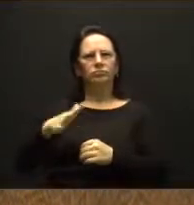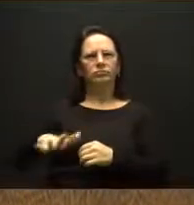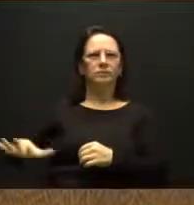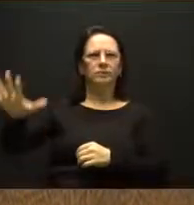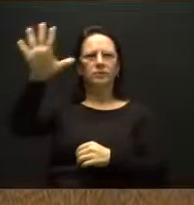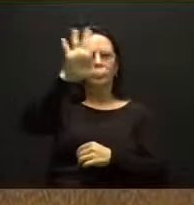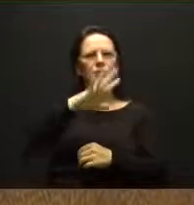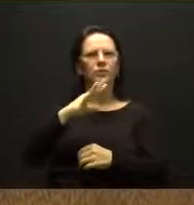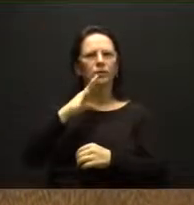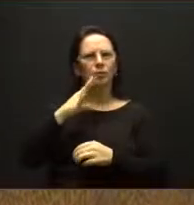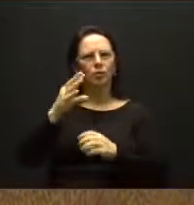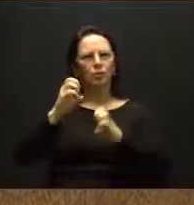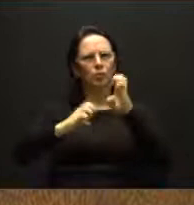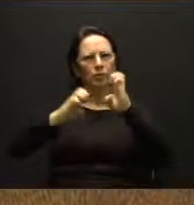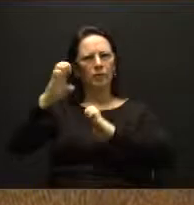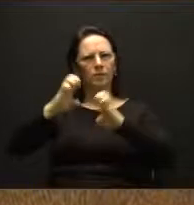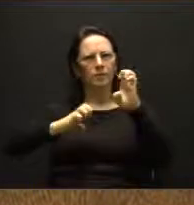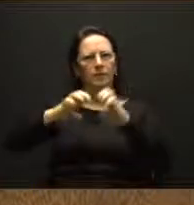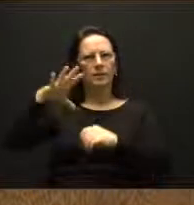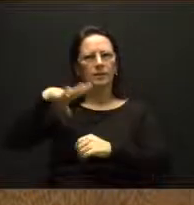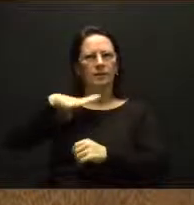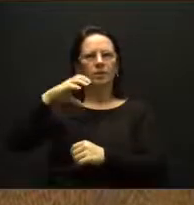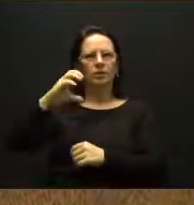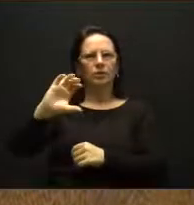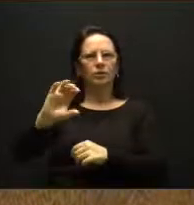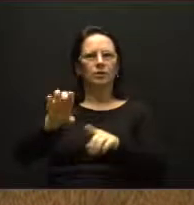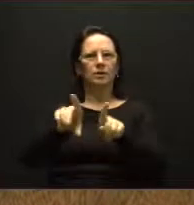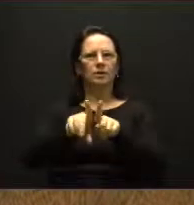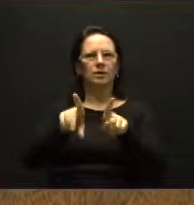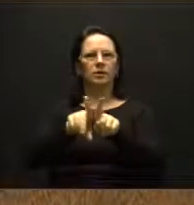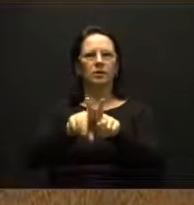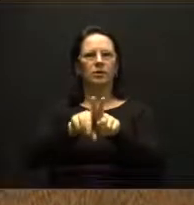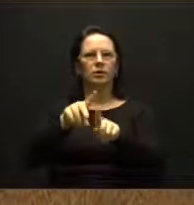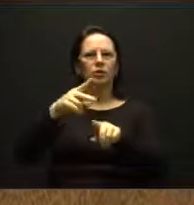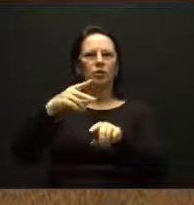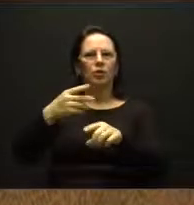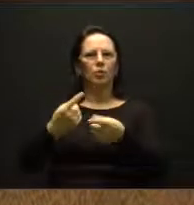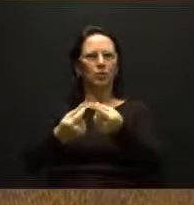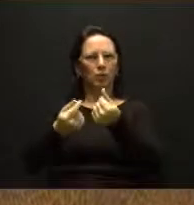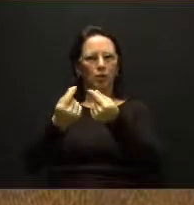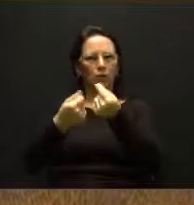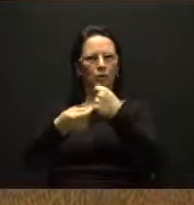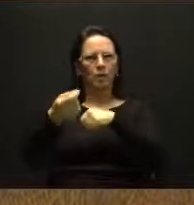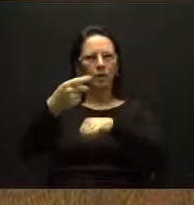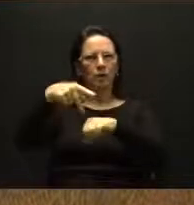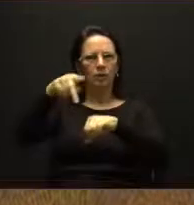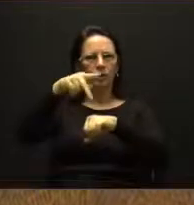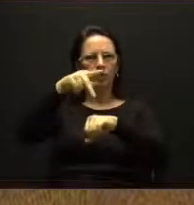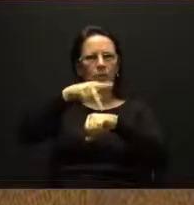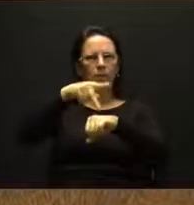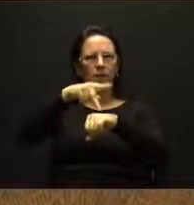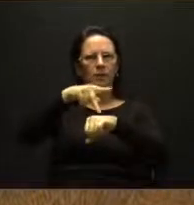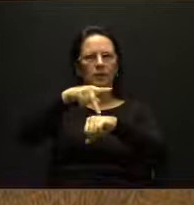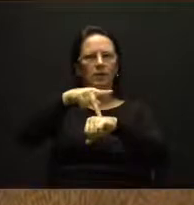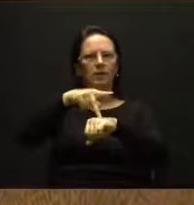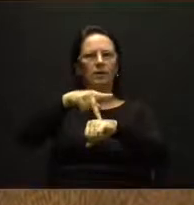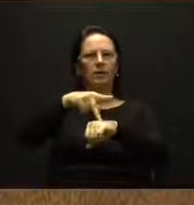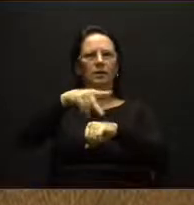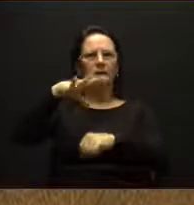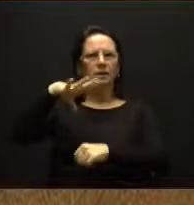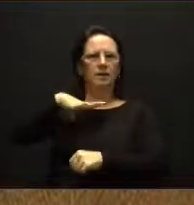tendo suma importância no cenário econômico de nosso país em especial para toda a baixada santista